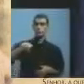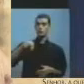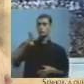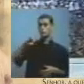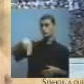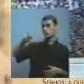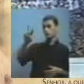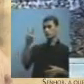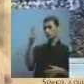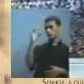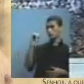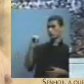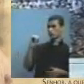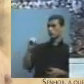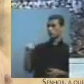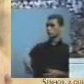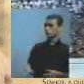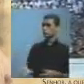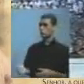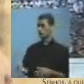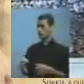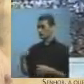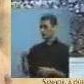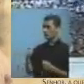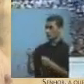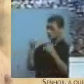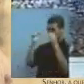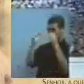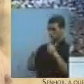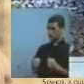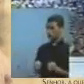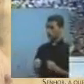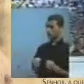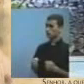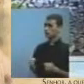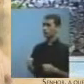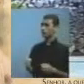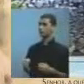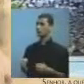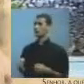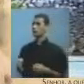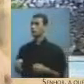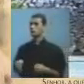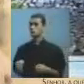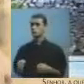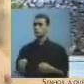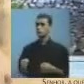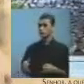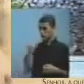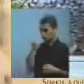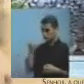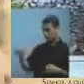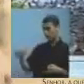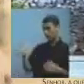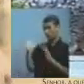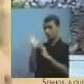de Guarapuava, Dom Antônio Wagner, recebeu a consagração dele. Eu quase não vi, porque eu chorei o tempo todo.